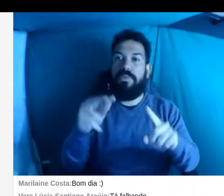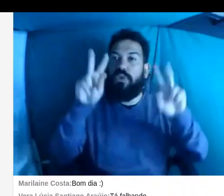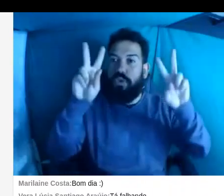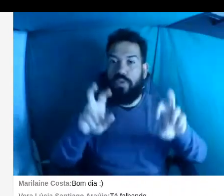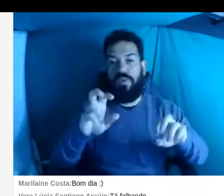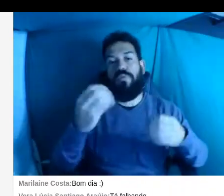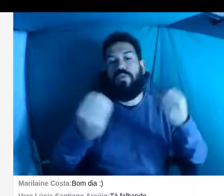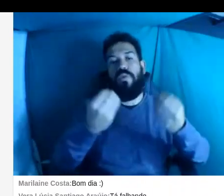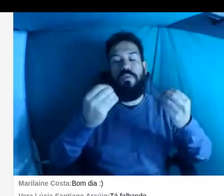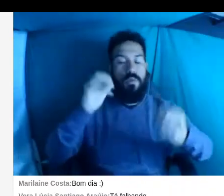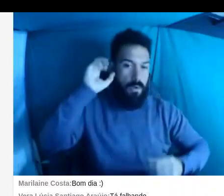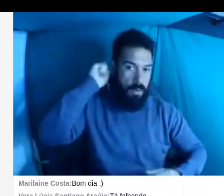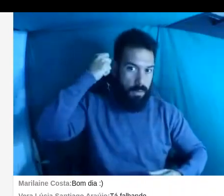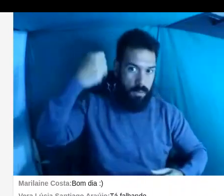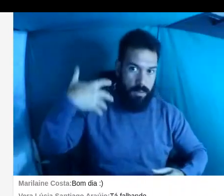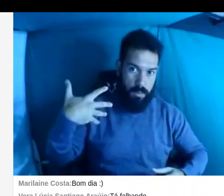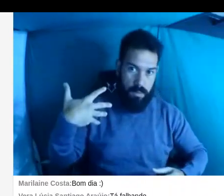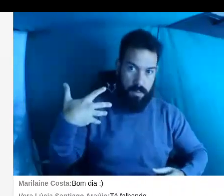ser audiodescrito